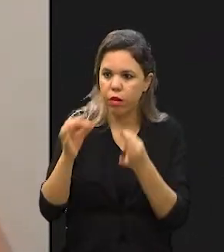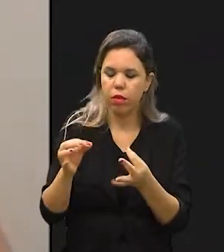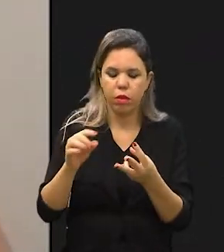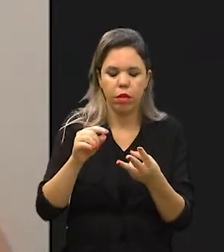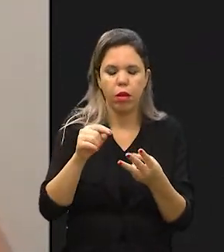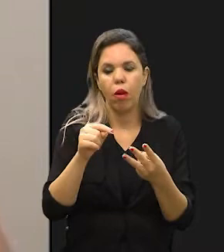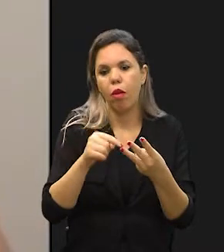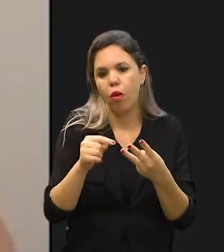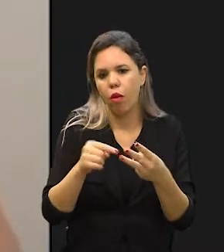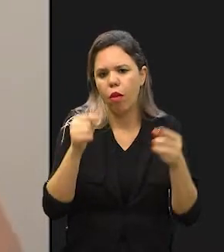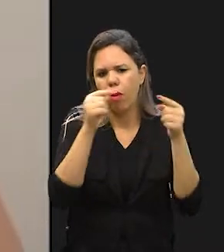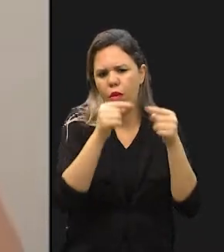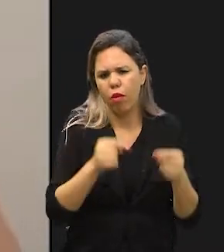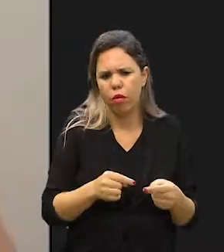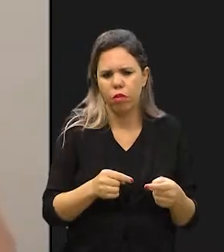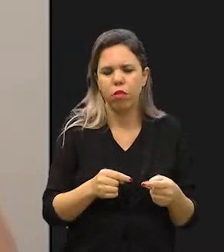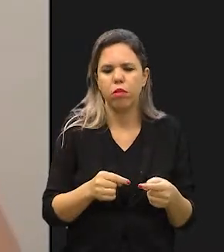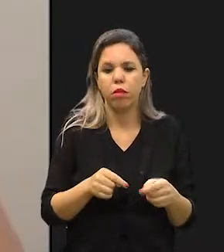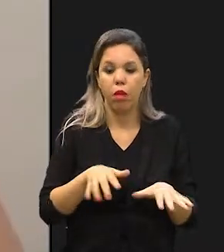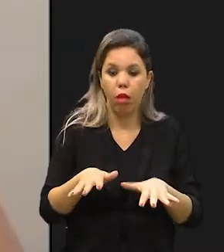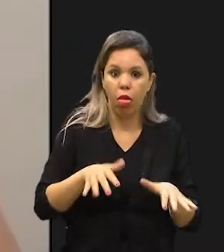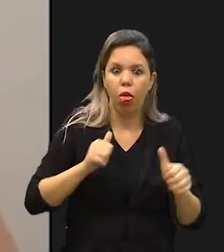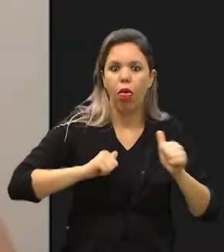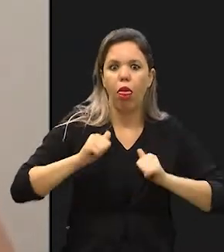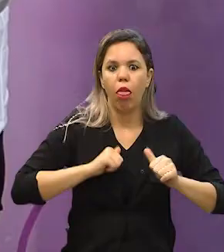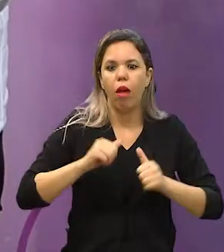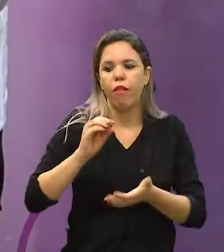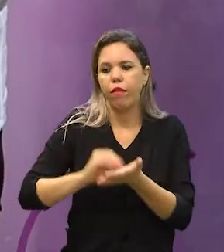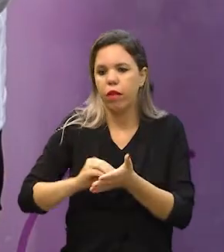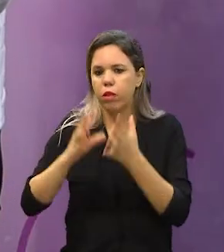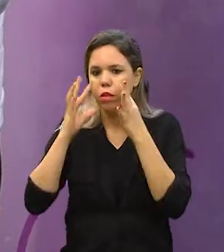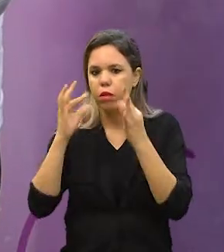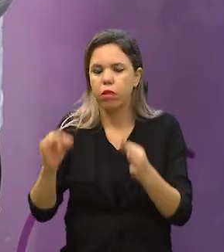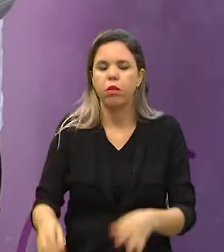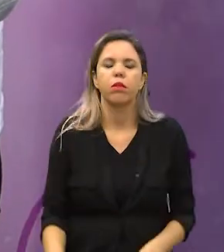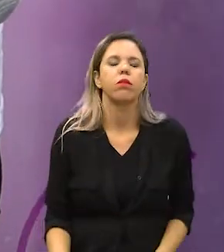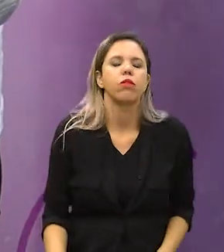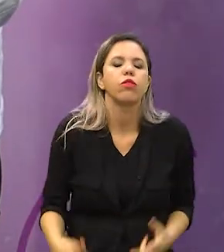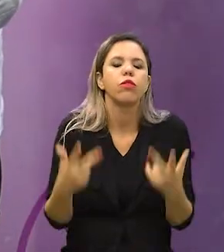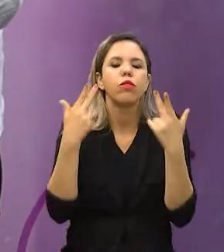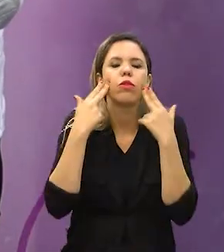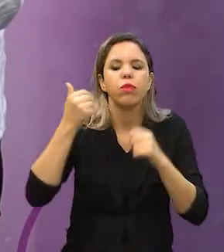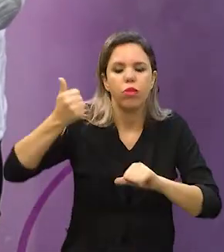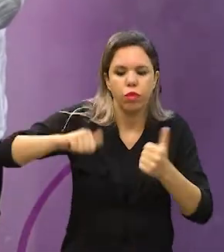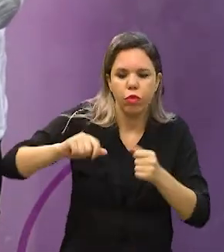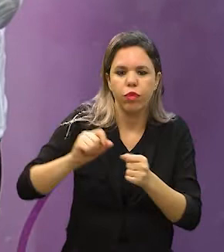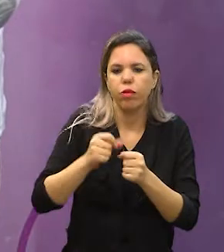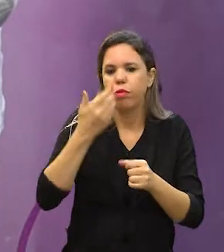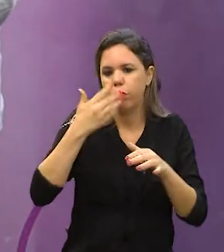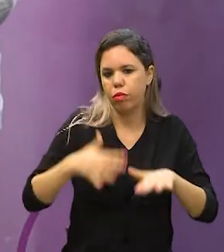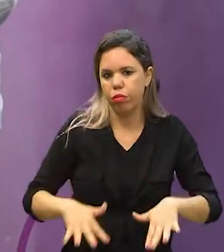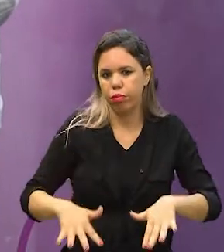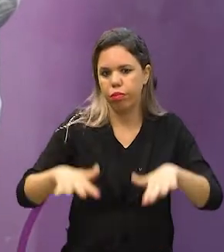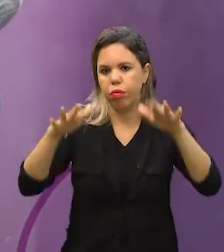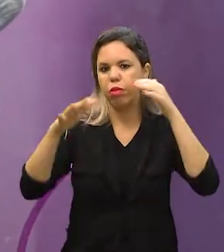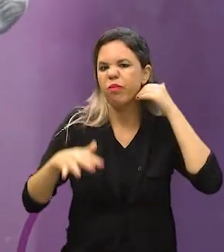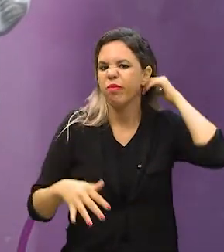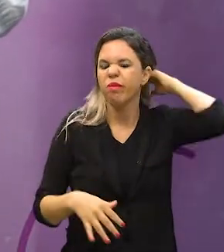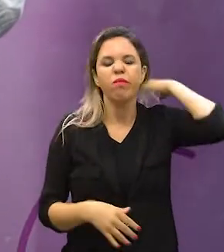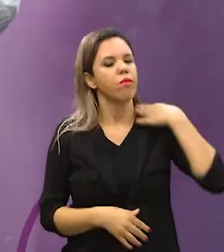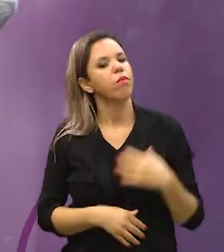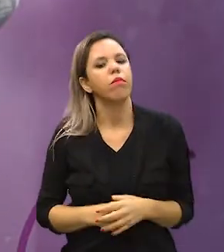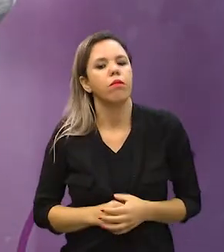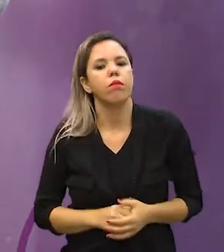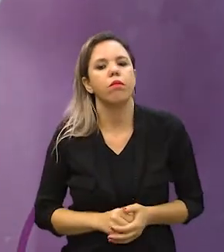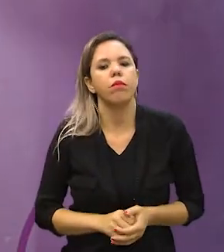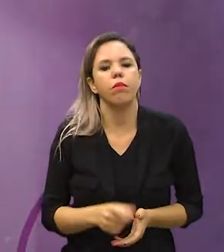o tipo combinado, que é a hiperatividade com a desatenção. E normalmente o diagnóstico é feito na infância, desde pequenininho